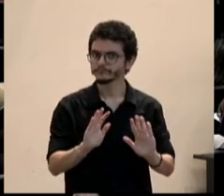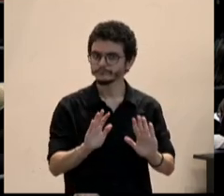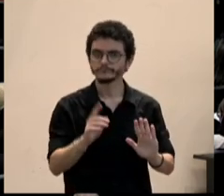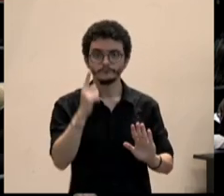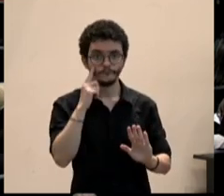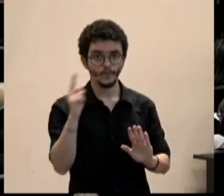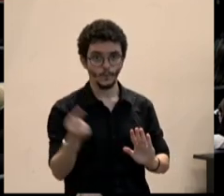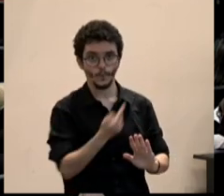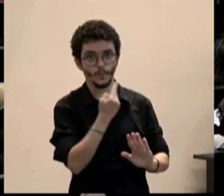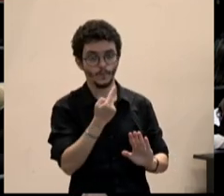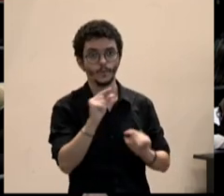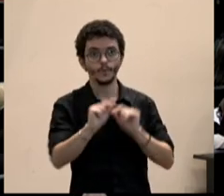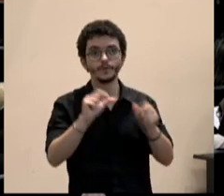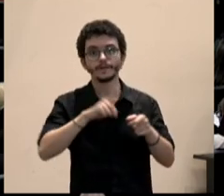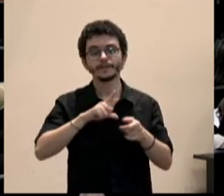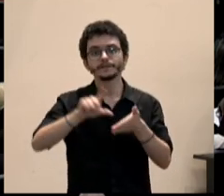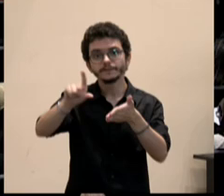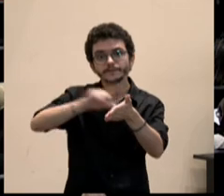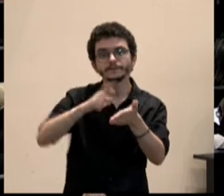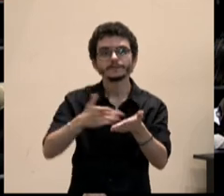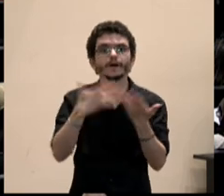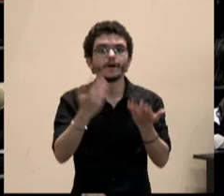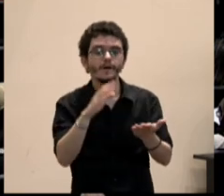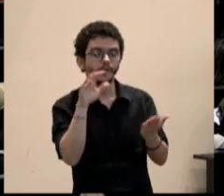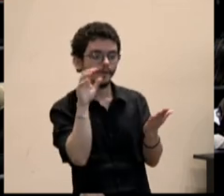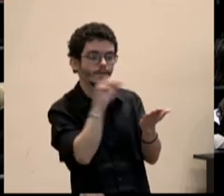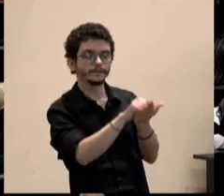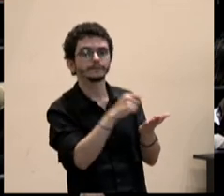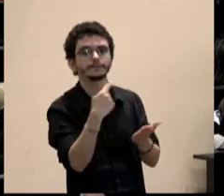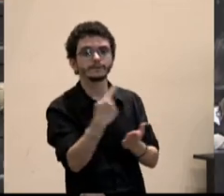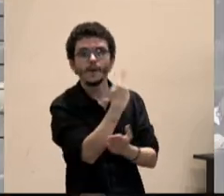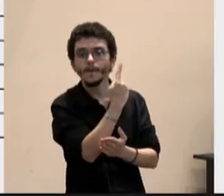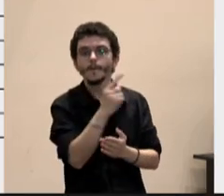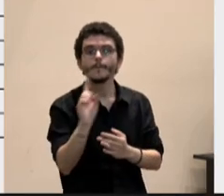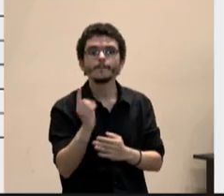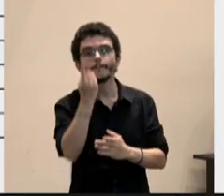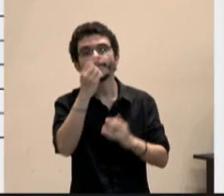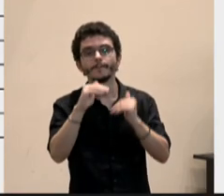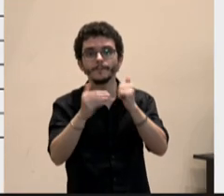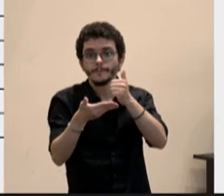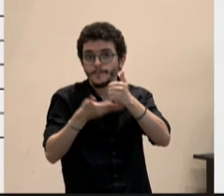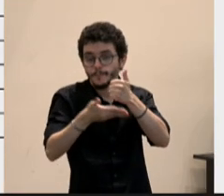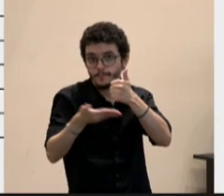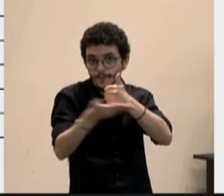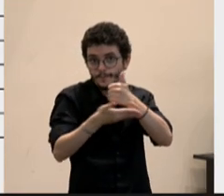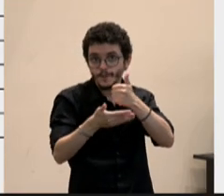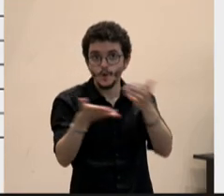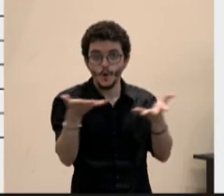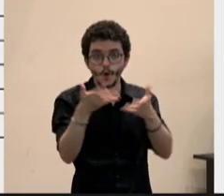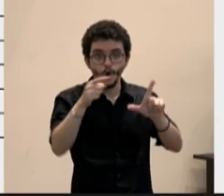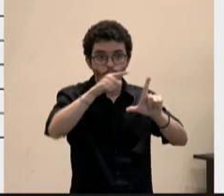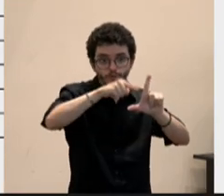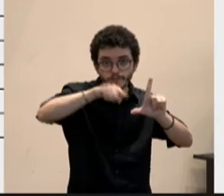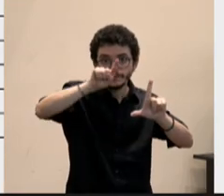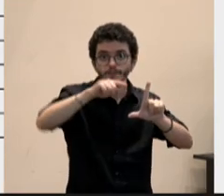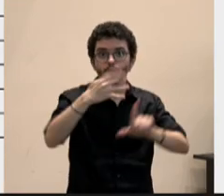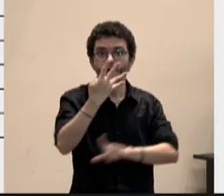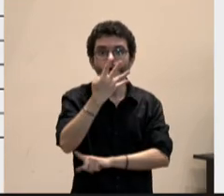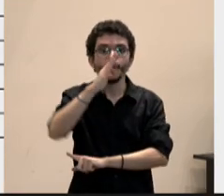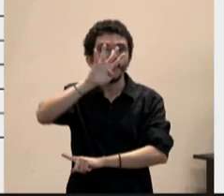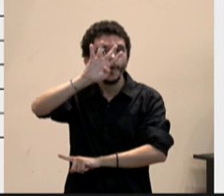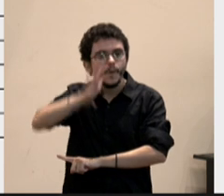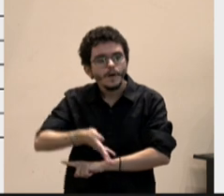olha aqui o que a gente tinha. Quando foi instituído, esse era o piso primeiro, e hoje ele está aqui, em